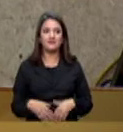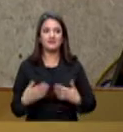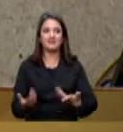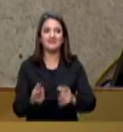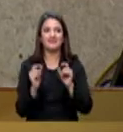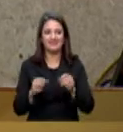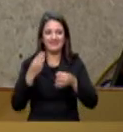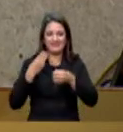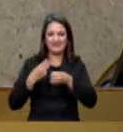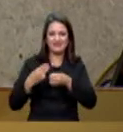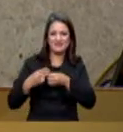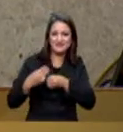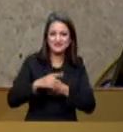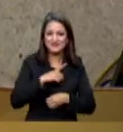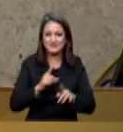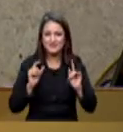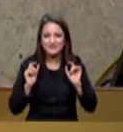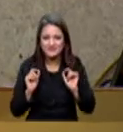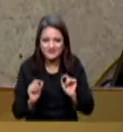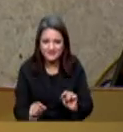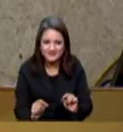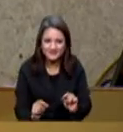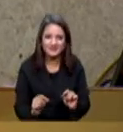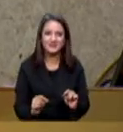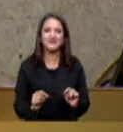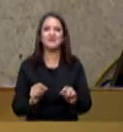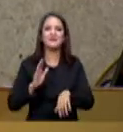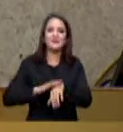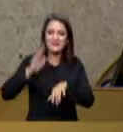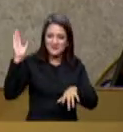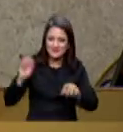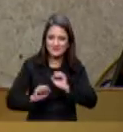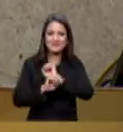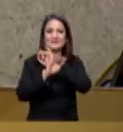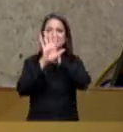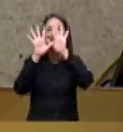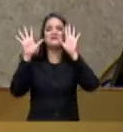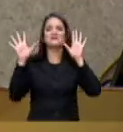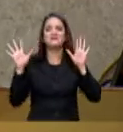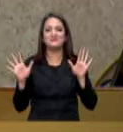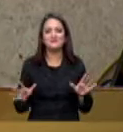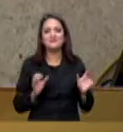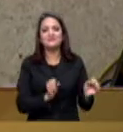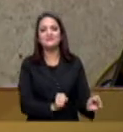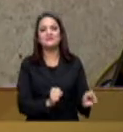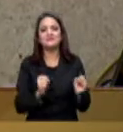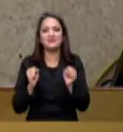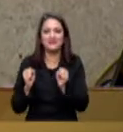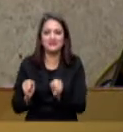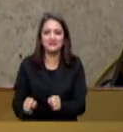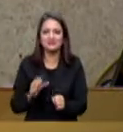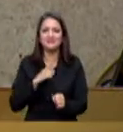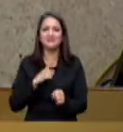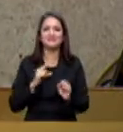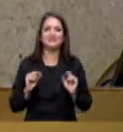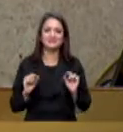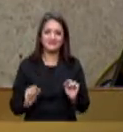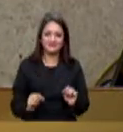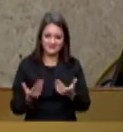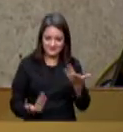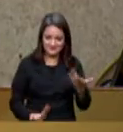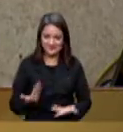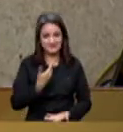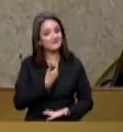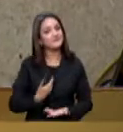o município concretiza a máxima expressão do seu poder dever de execução do